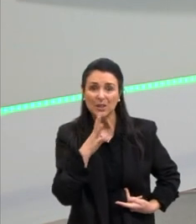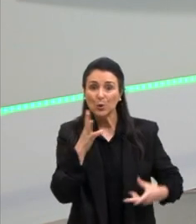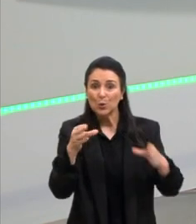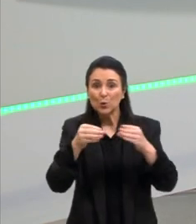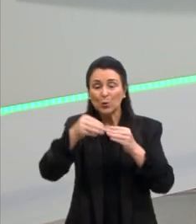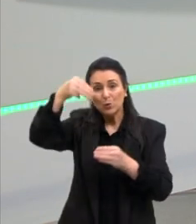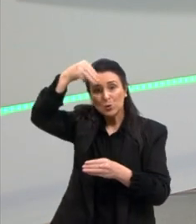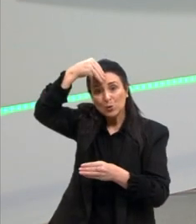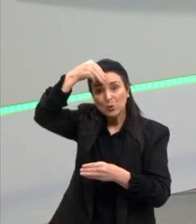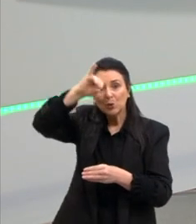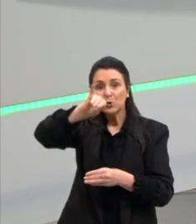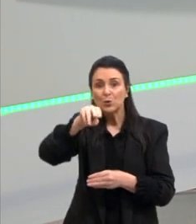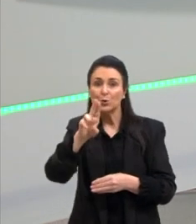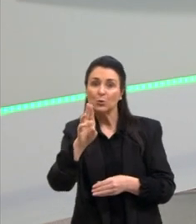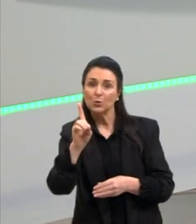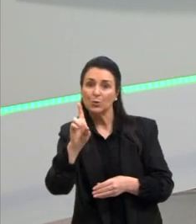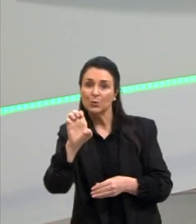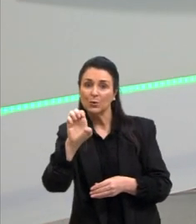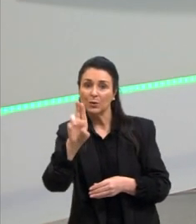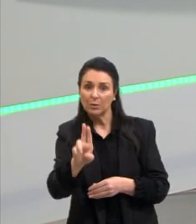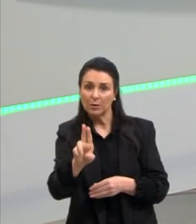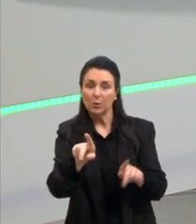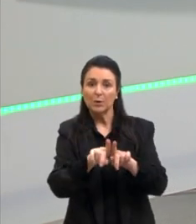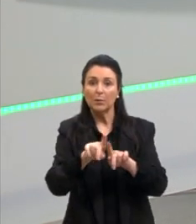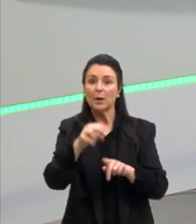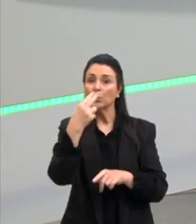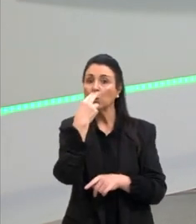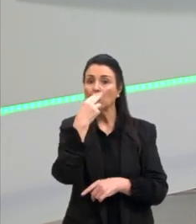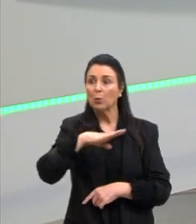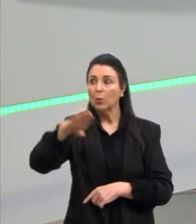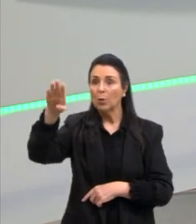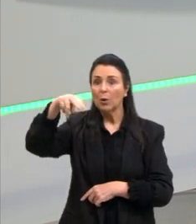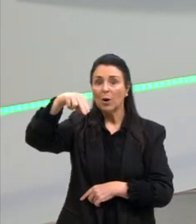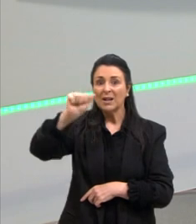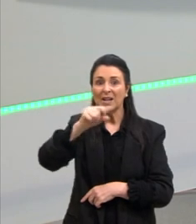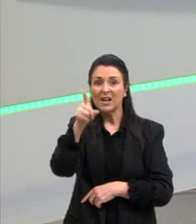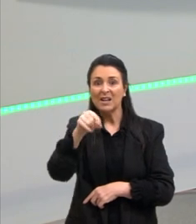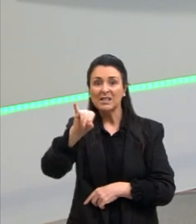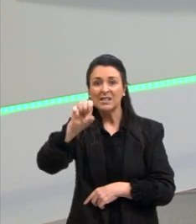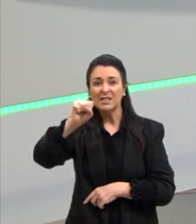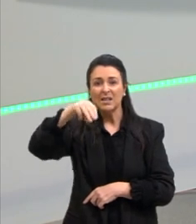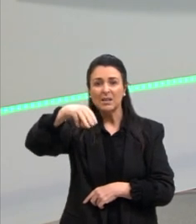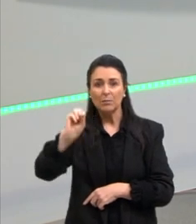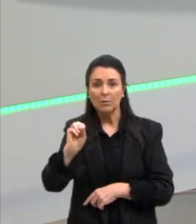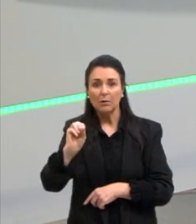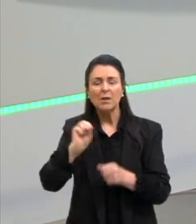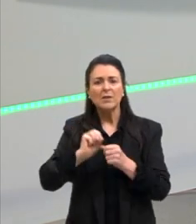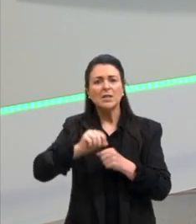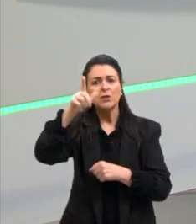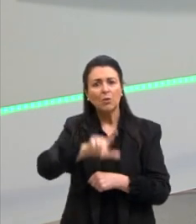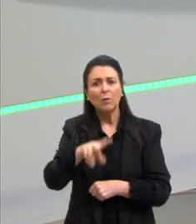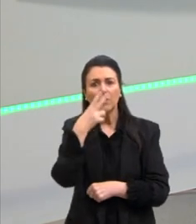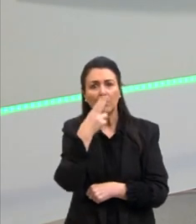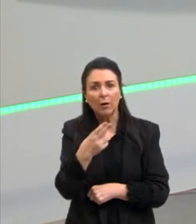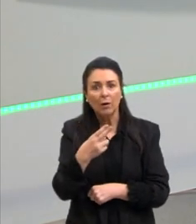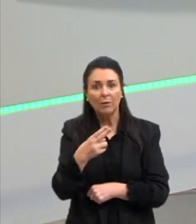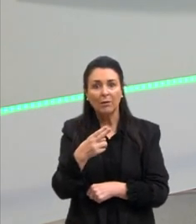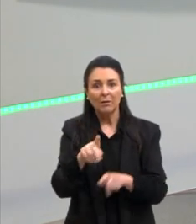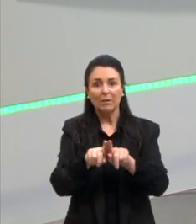do nazismo e nós repetimos esse erro hoje não seria bacana mas a